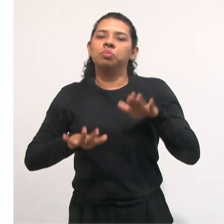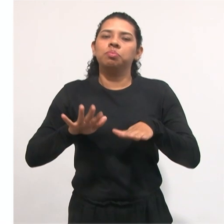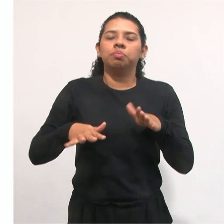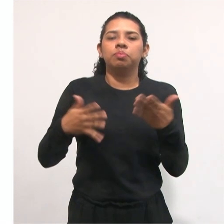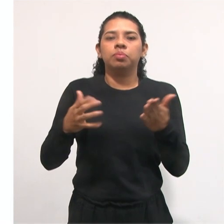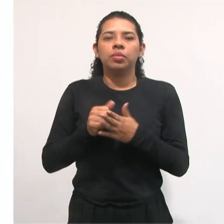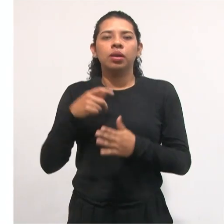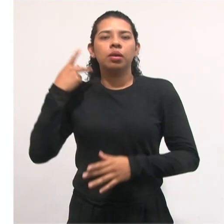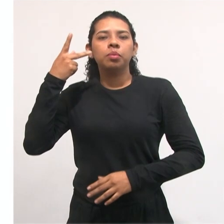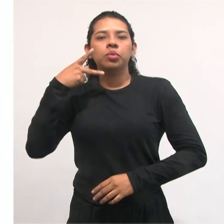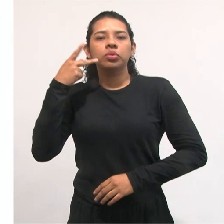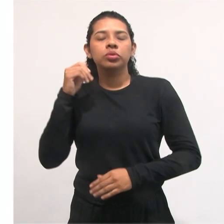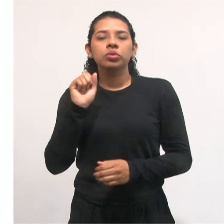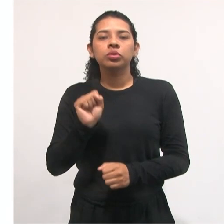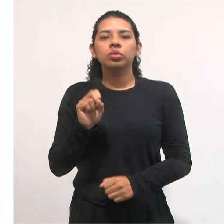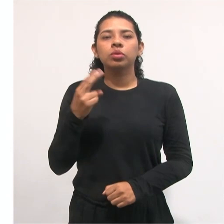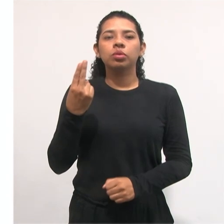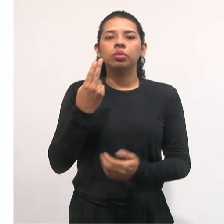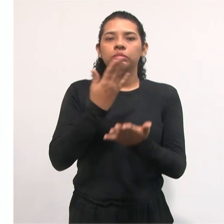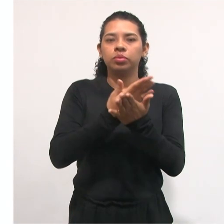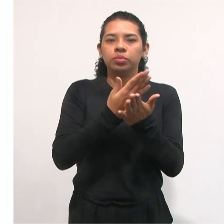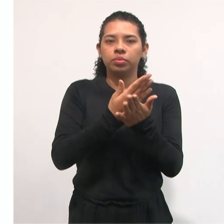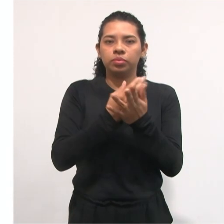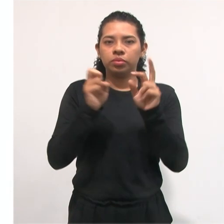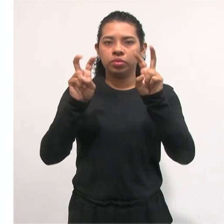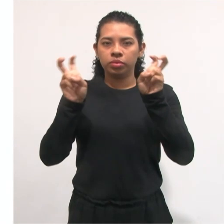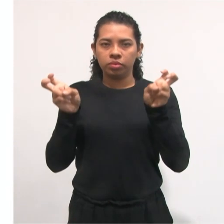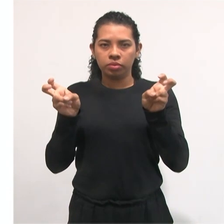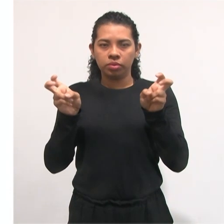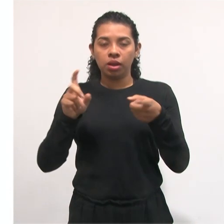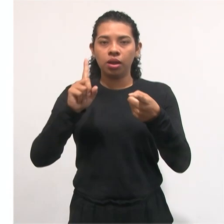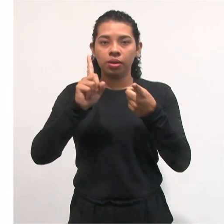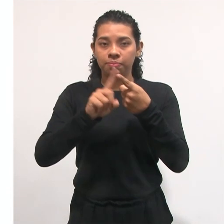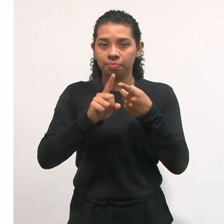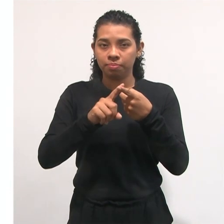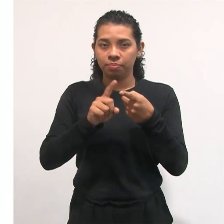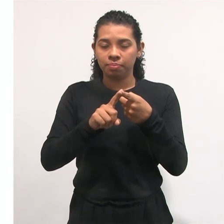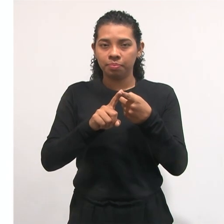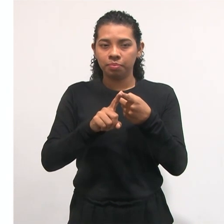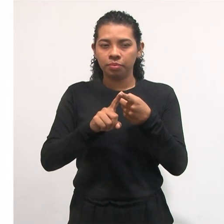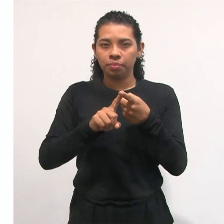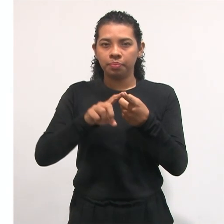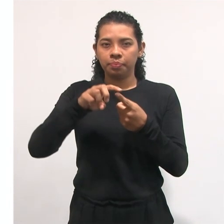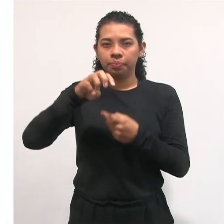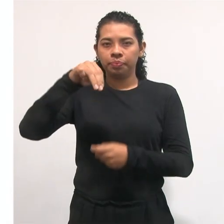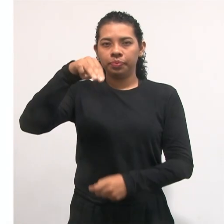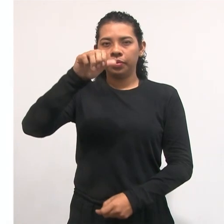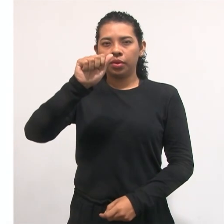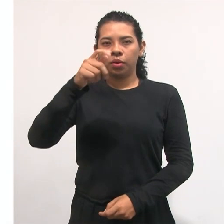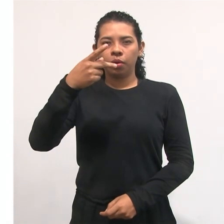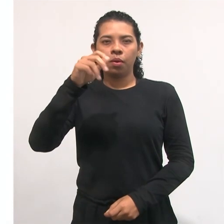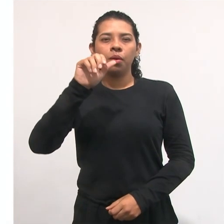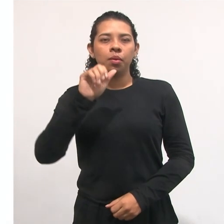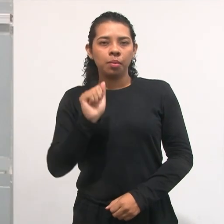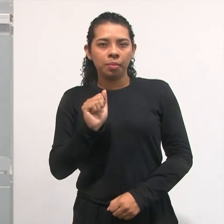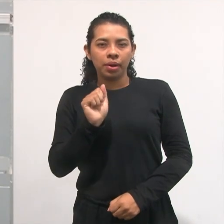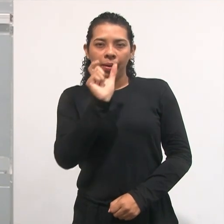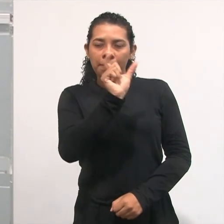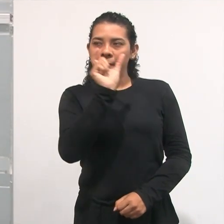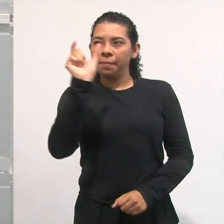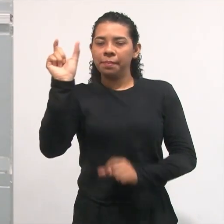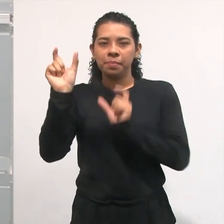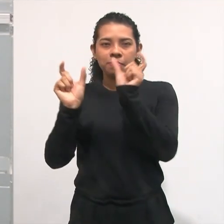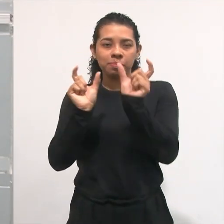estiver estudando. E ainda, mapa de palavras, né? Dependendo da pesquisa que você fez com o município, você utilizou lá